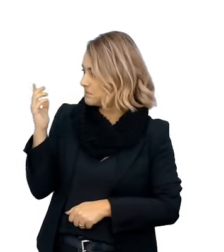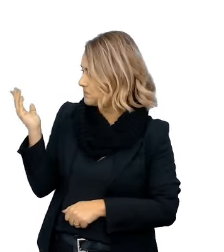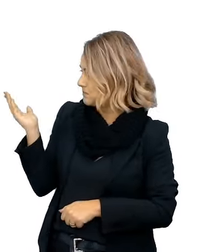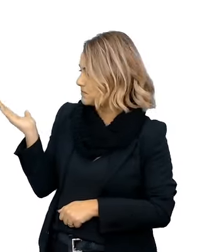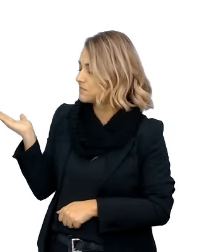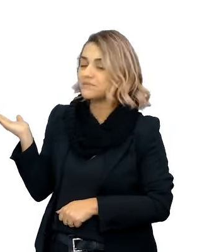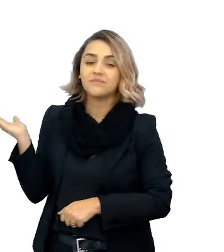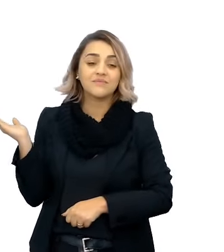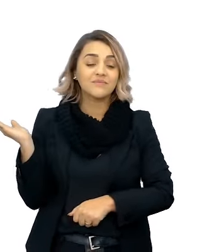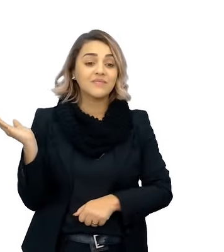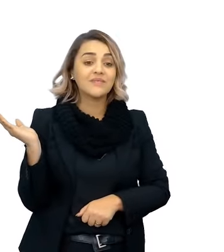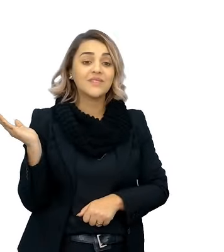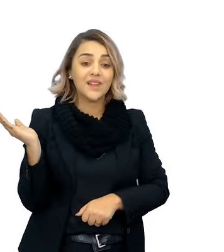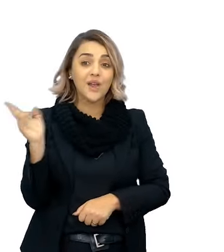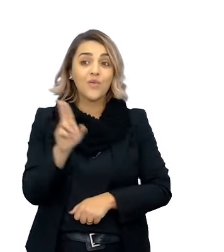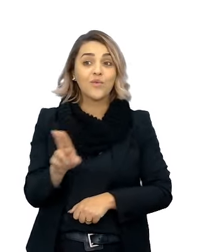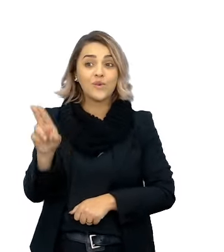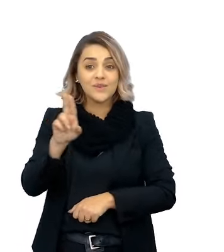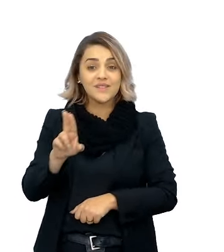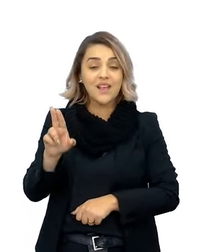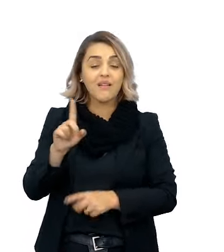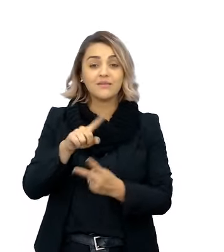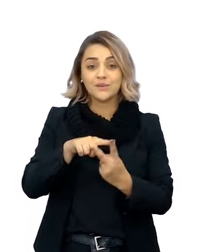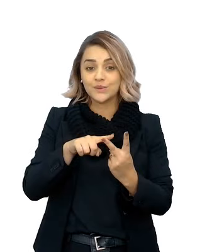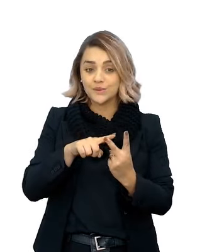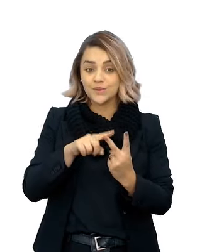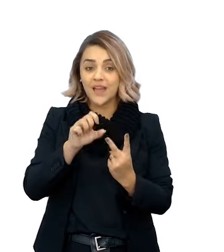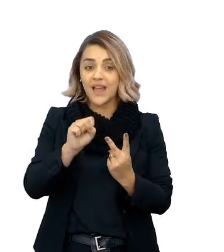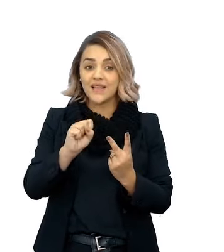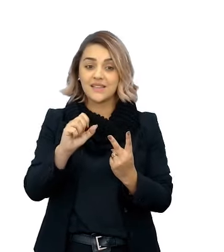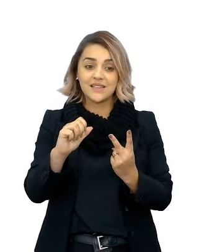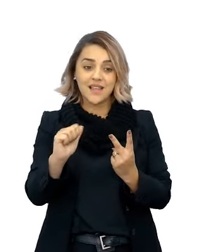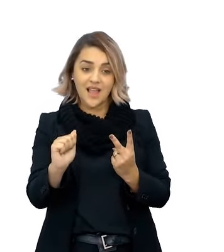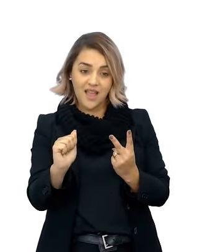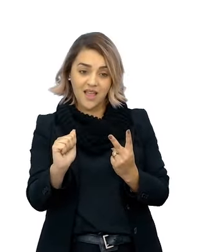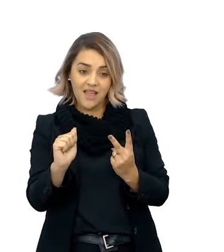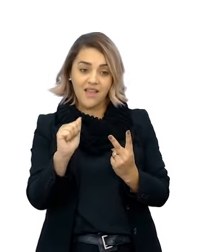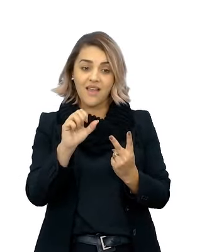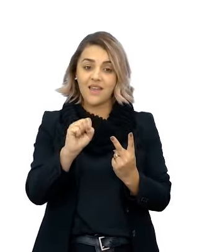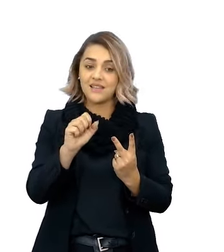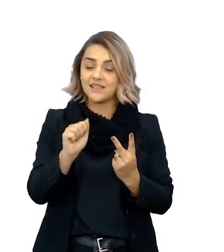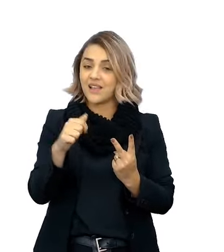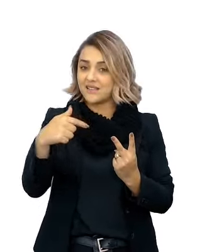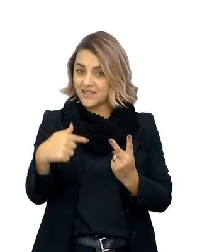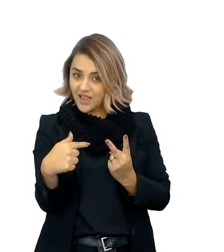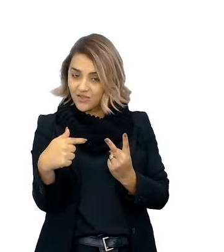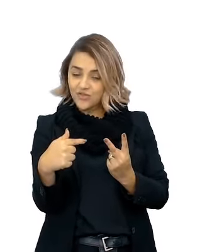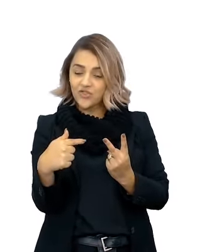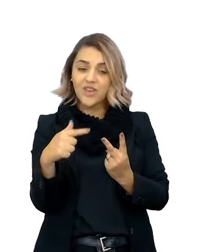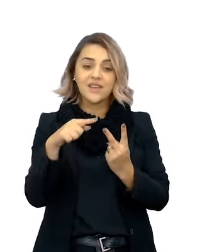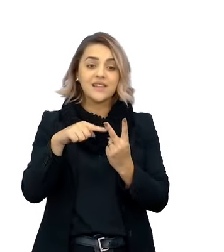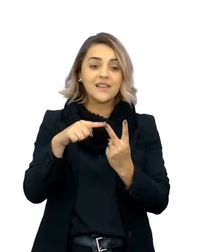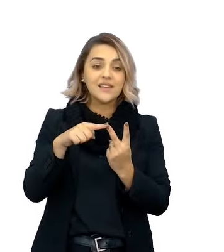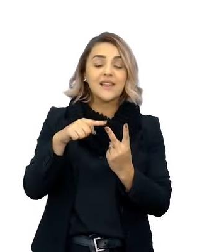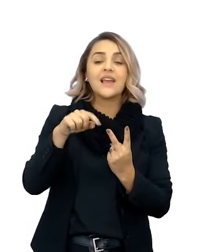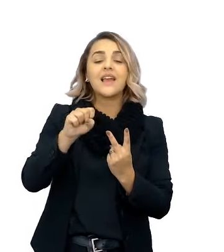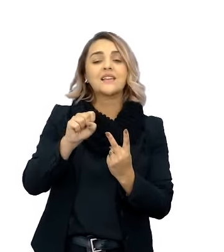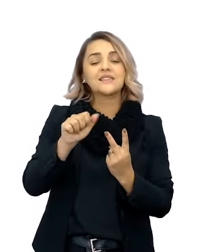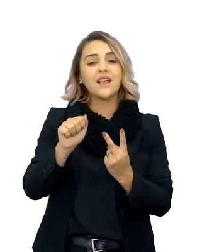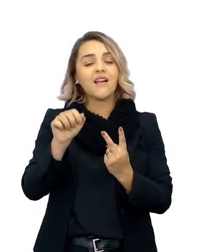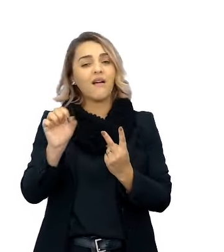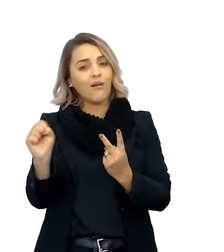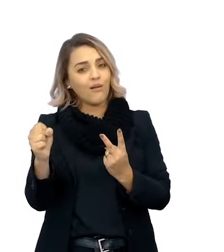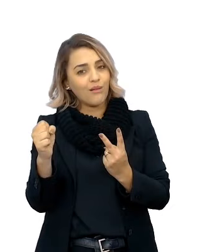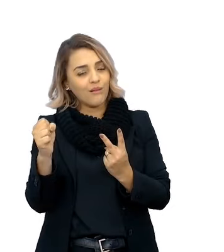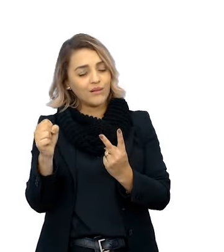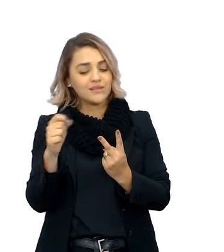estou trabalhando com duas SAs. Por quê? Porque aqui nós tivemos que fazer um ajuste de calendário em função de alguns